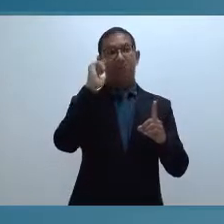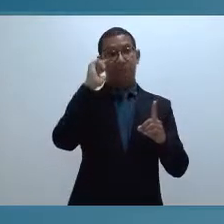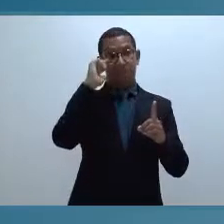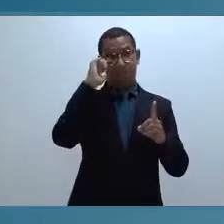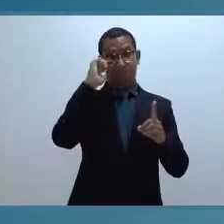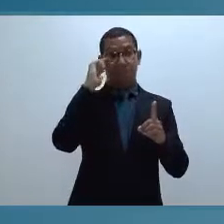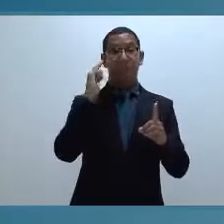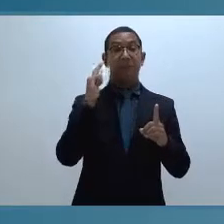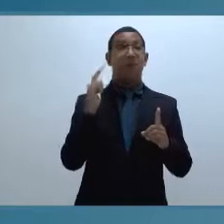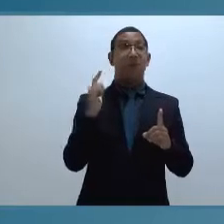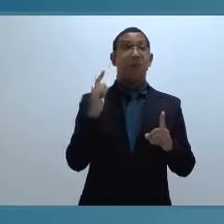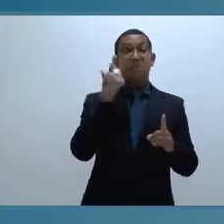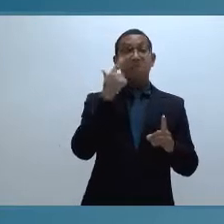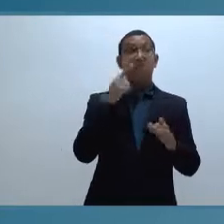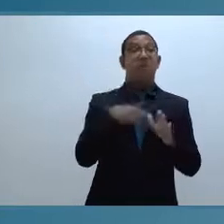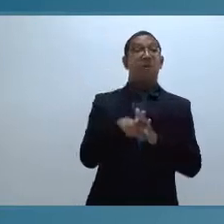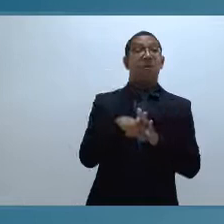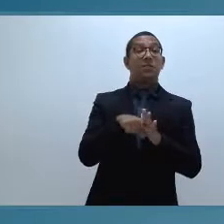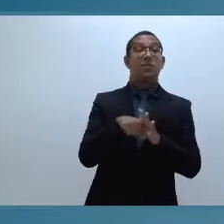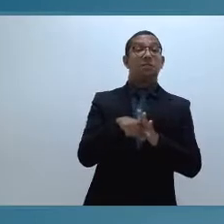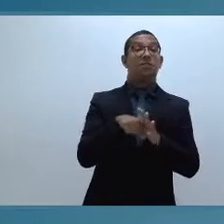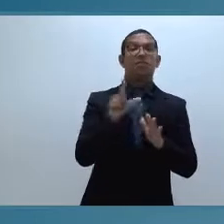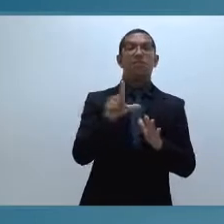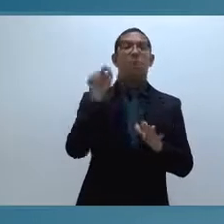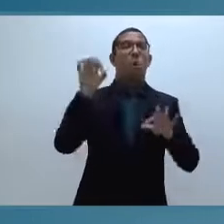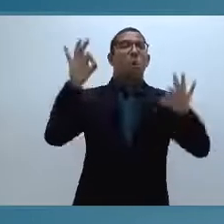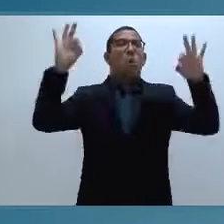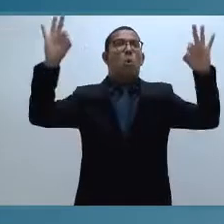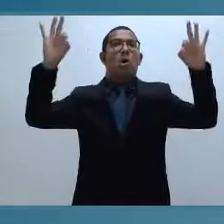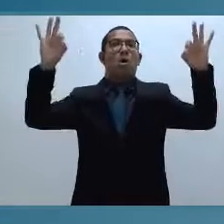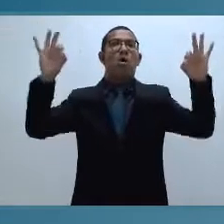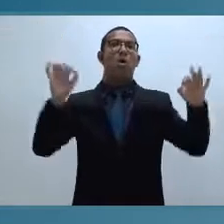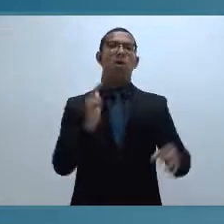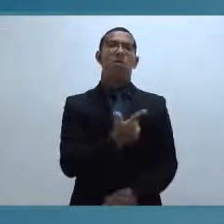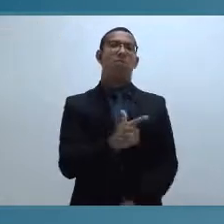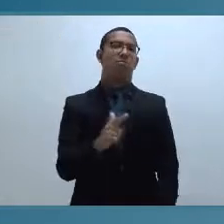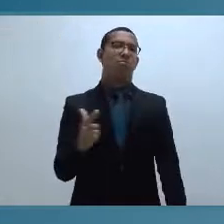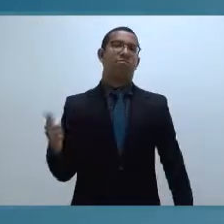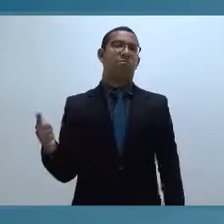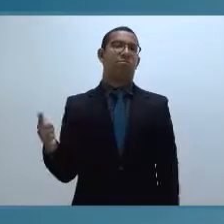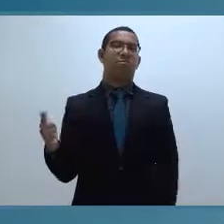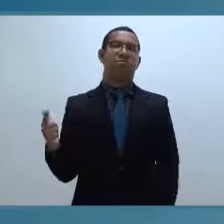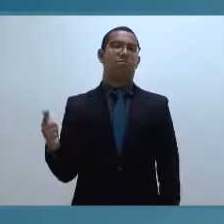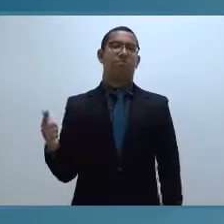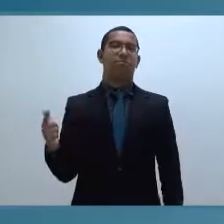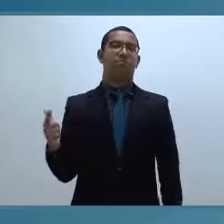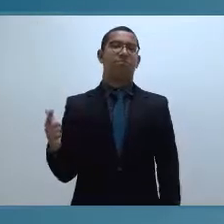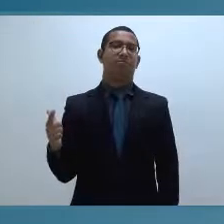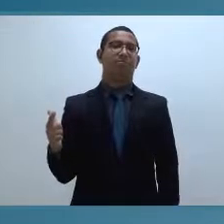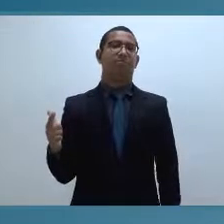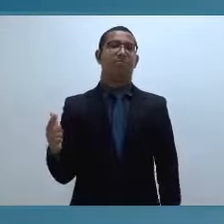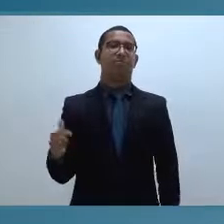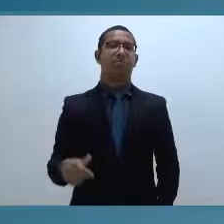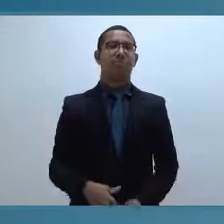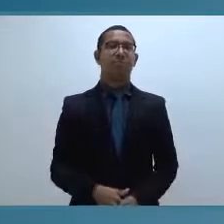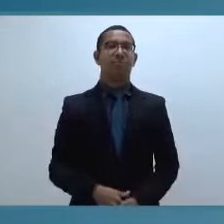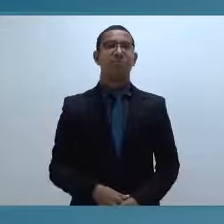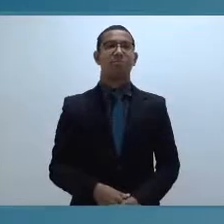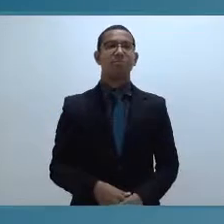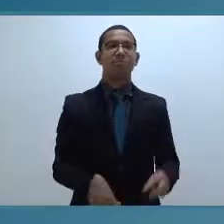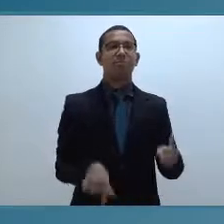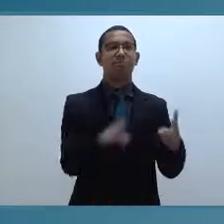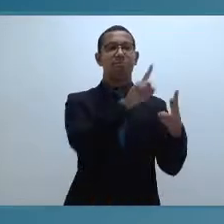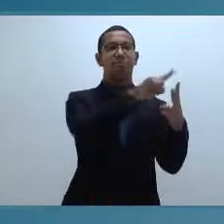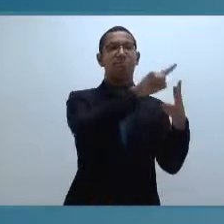nenhuma sensibilidade na justificativa para isso. Então, obviamente, relatora e o procurador olharam para o